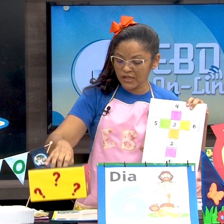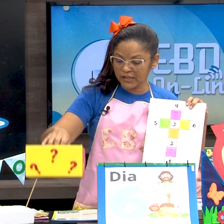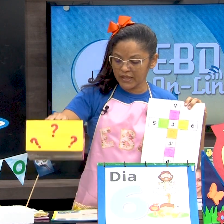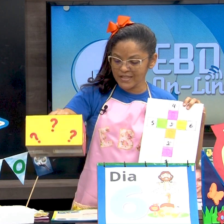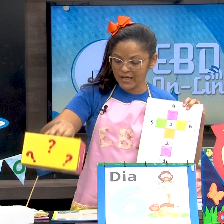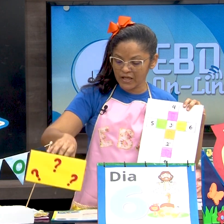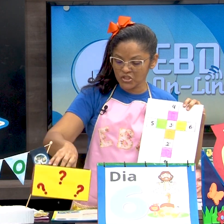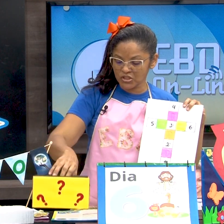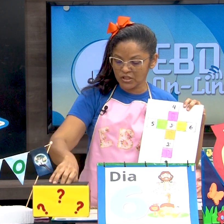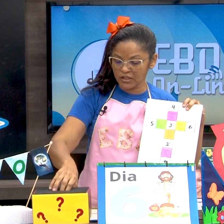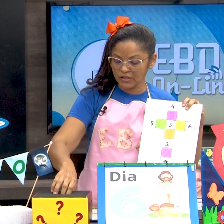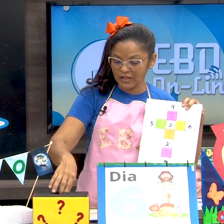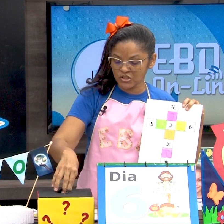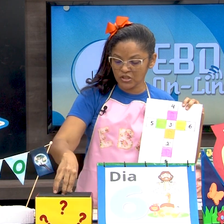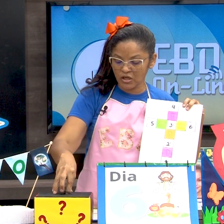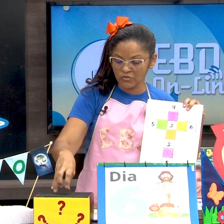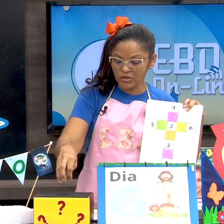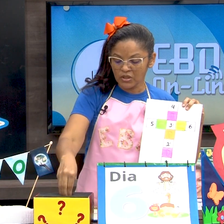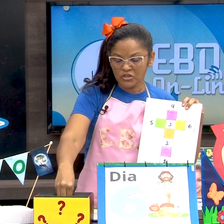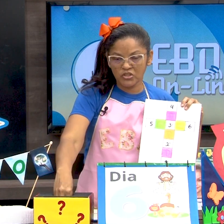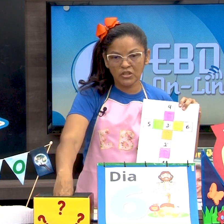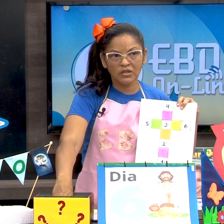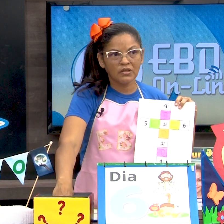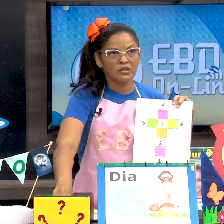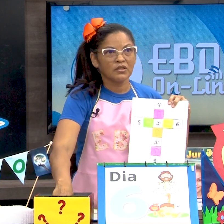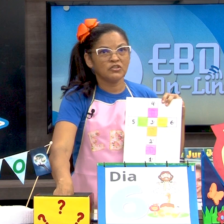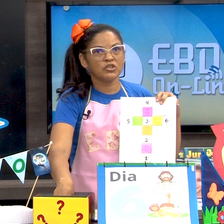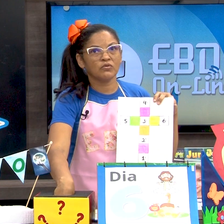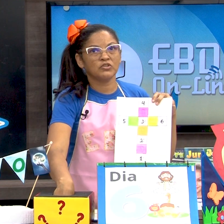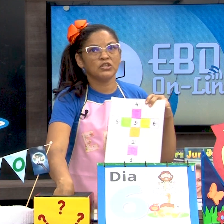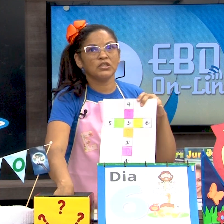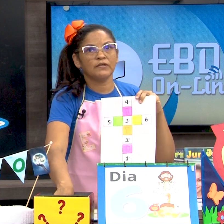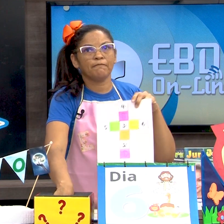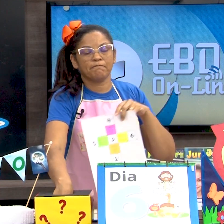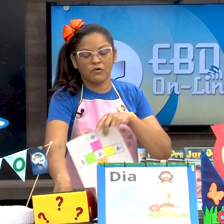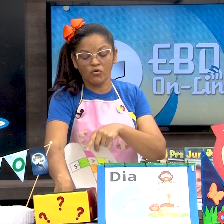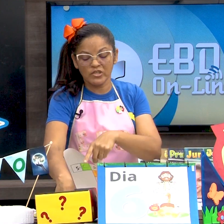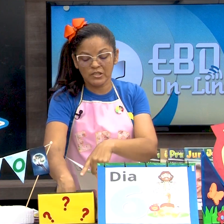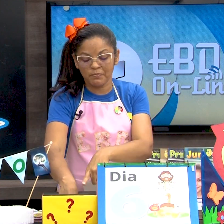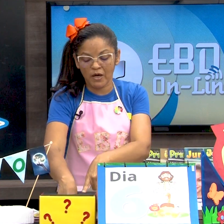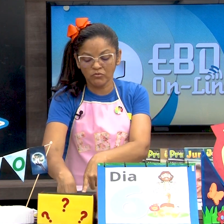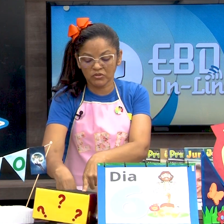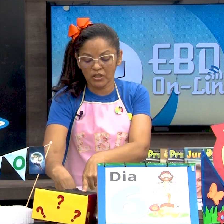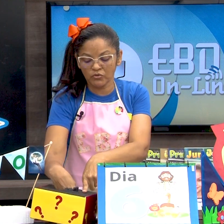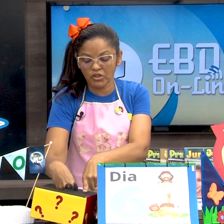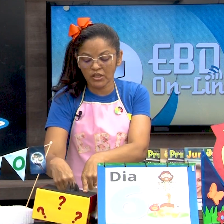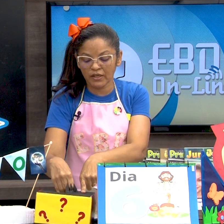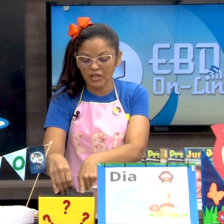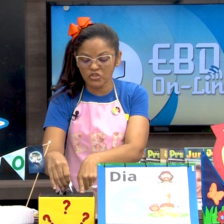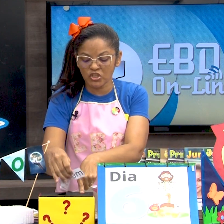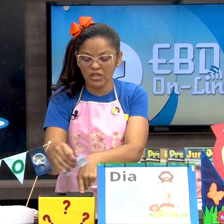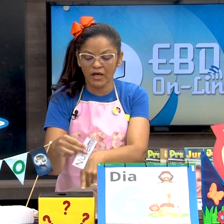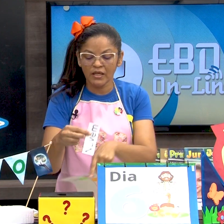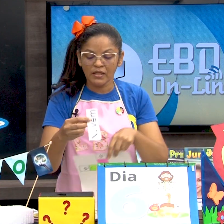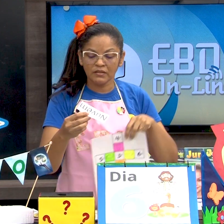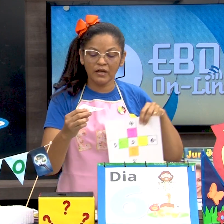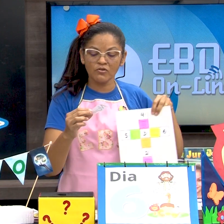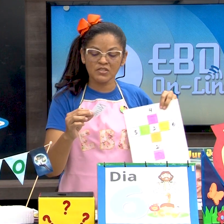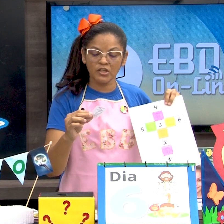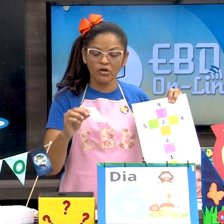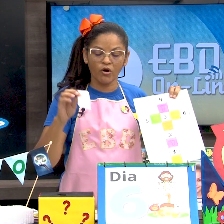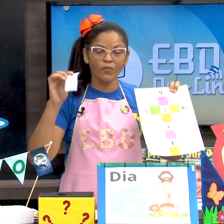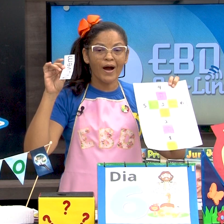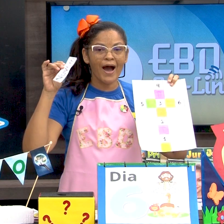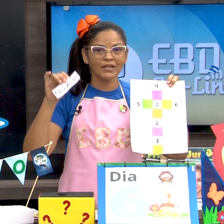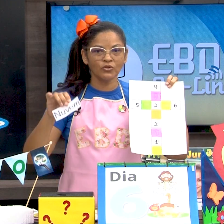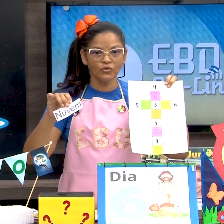V trouxe aqui essa caixinha que tá cheio de de de coisas perguntando em que dia